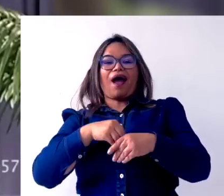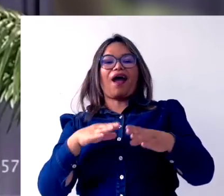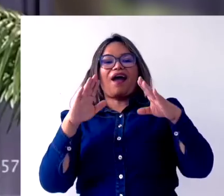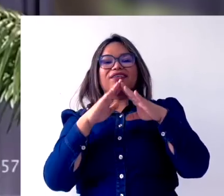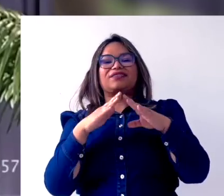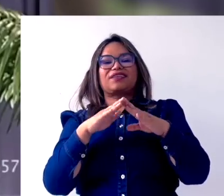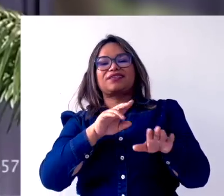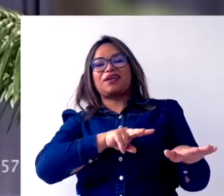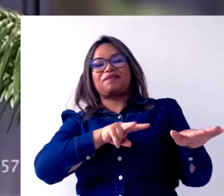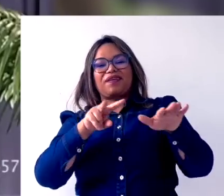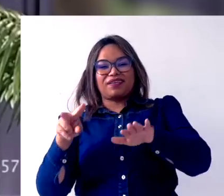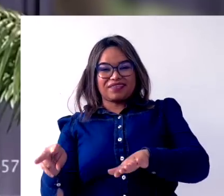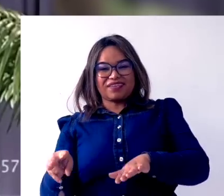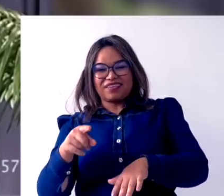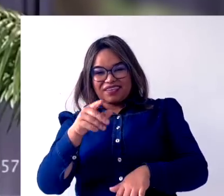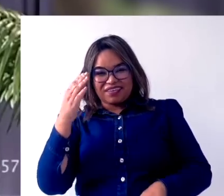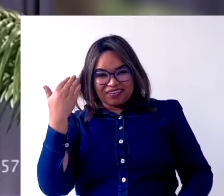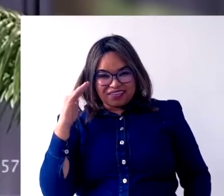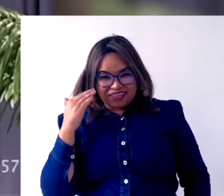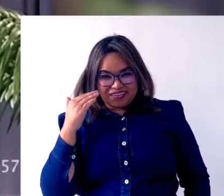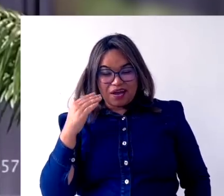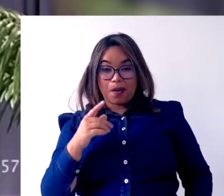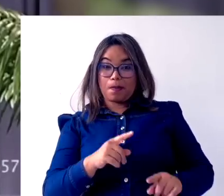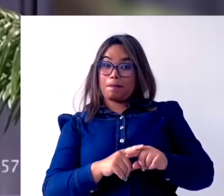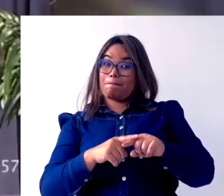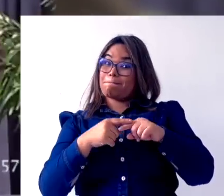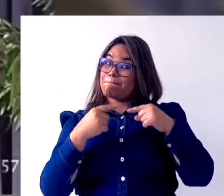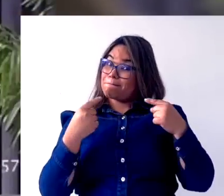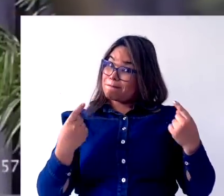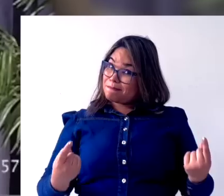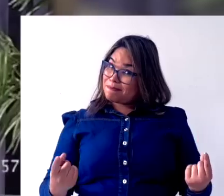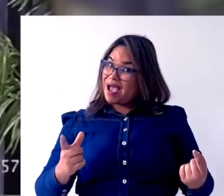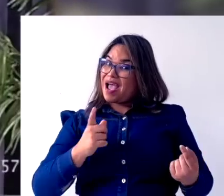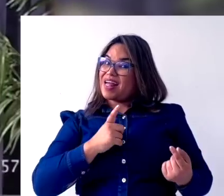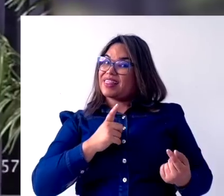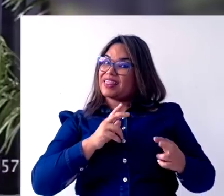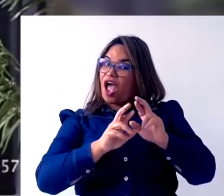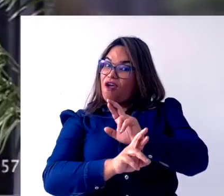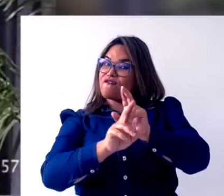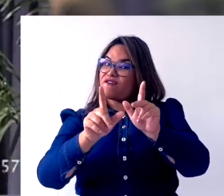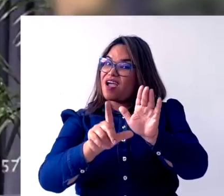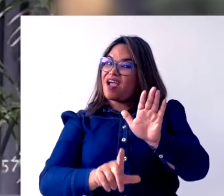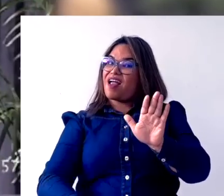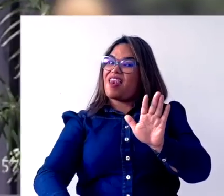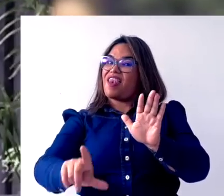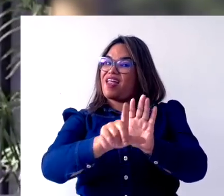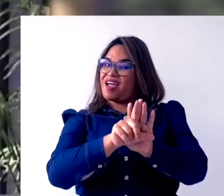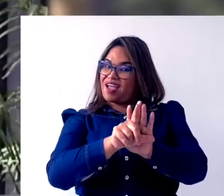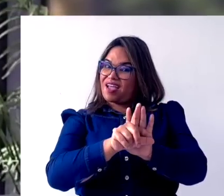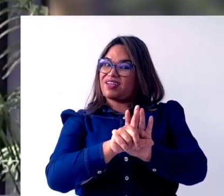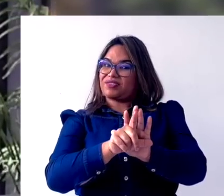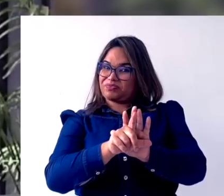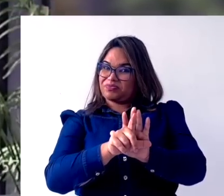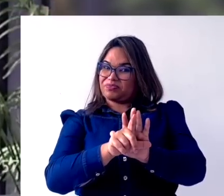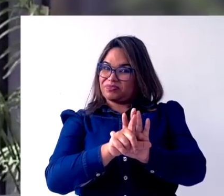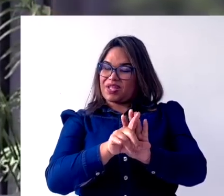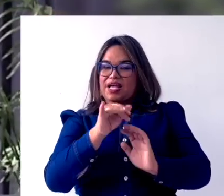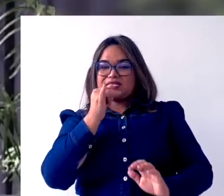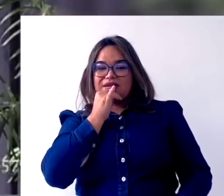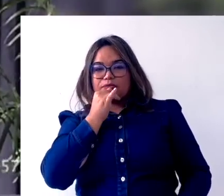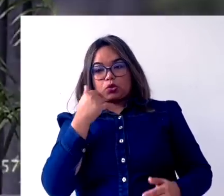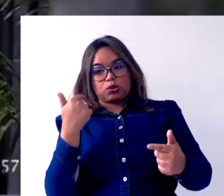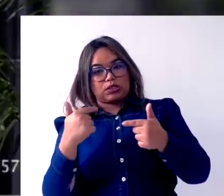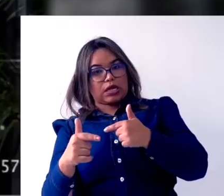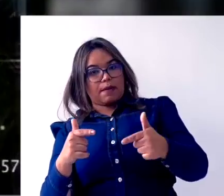Estão entendendo? Mas há algo diferente nessa lei. A lei também diz, além de não trabalhar no domingo, o que ela